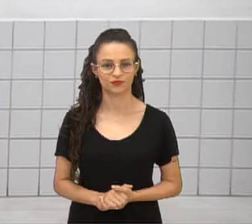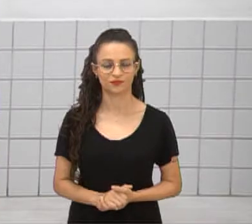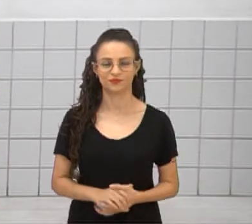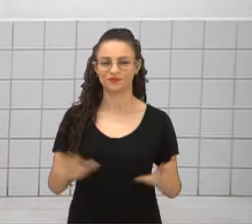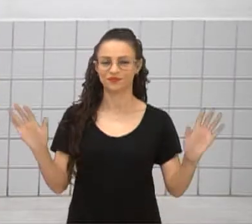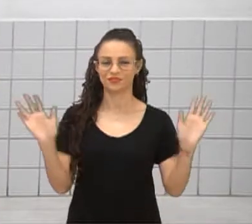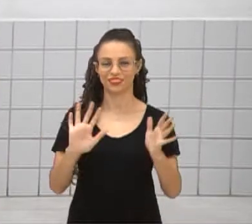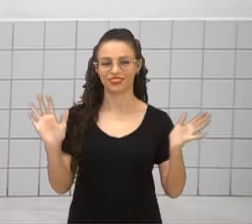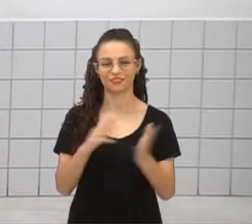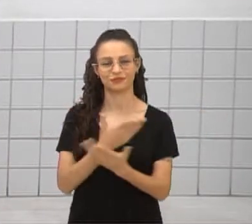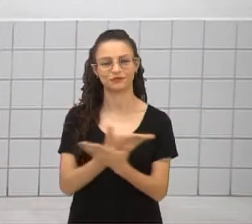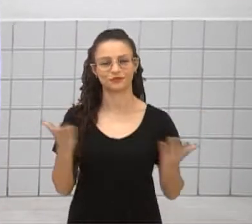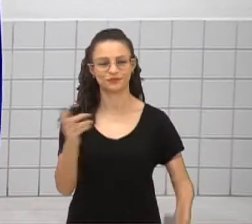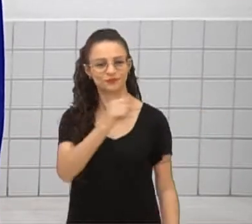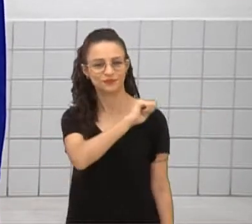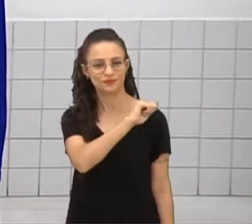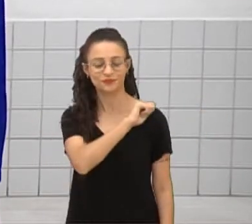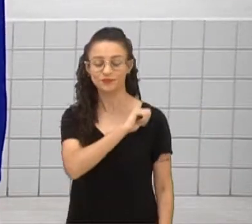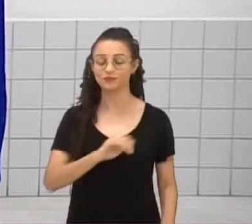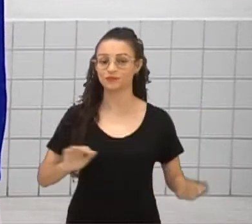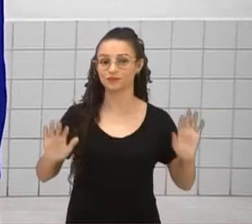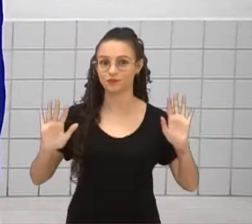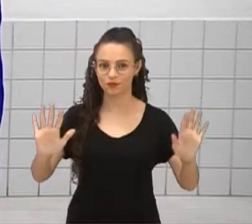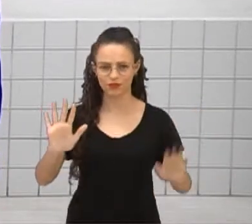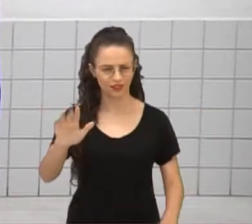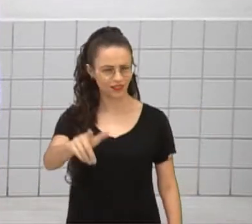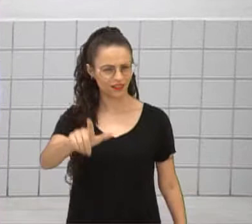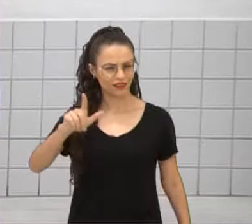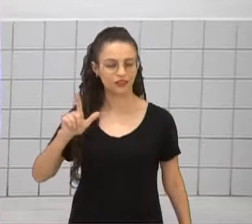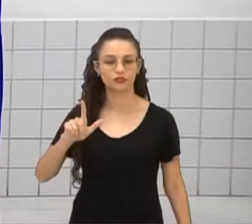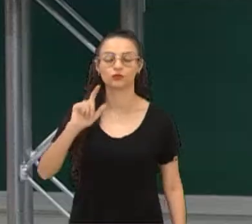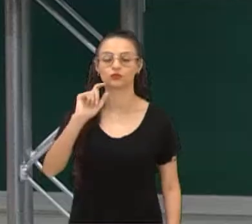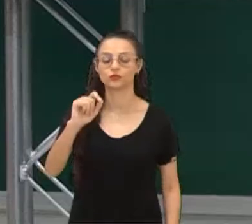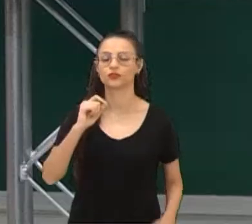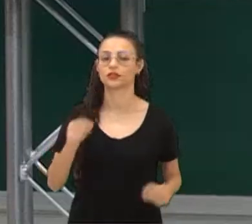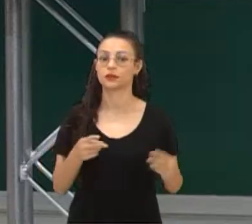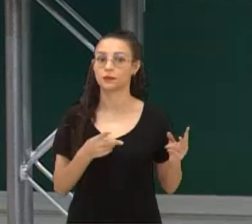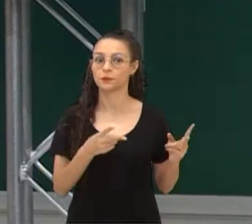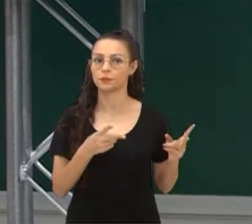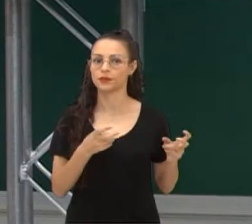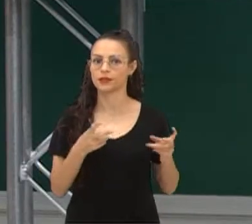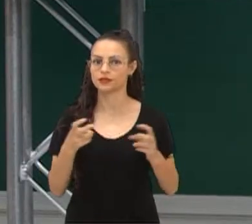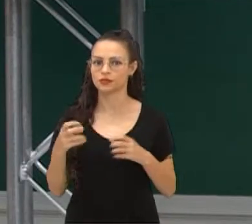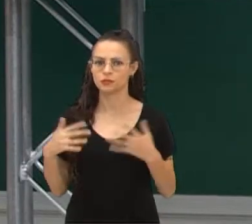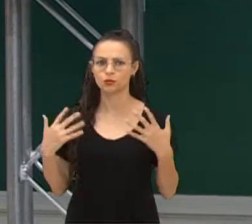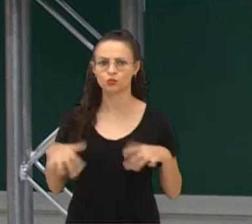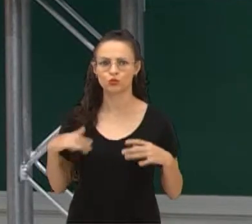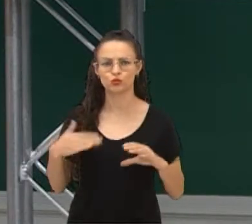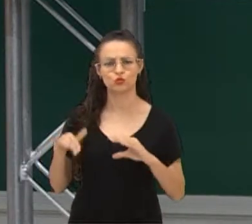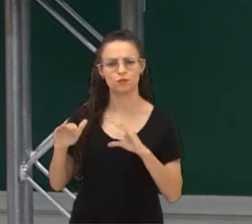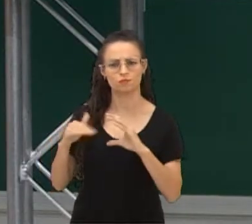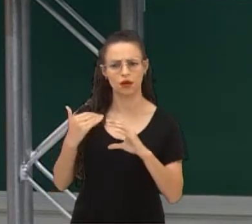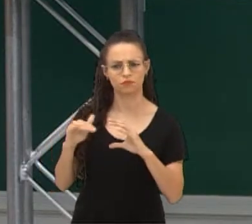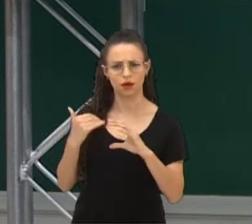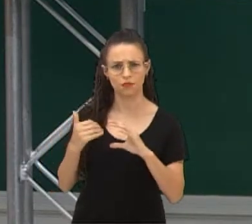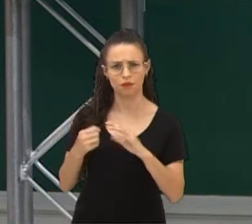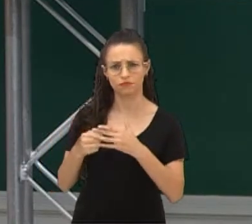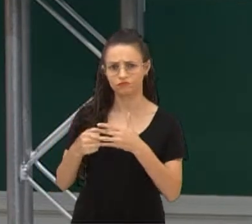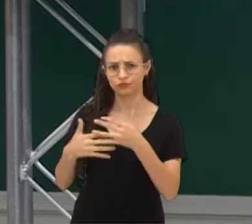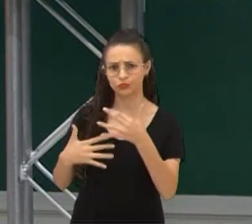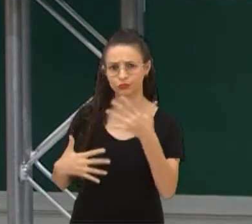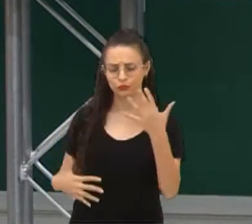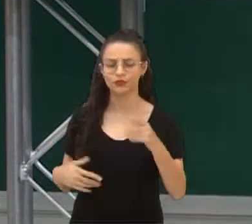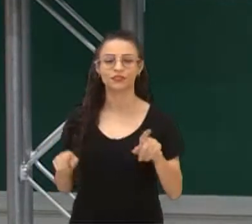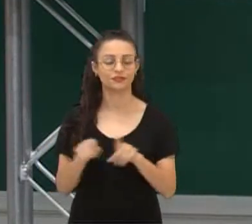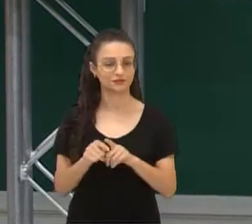Tu não estuda se galerinha antes de mais nada eu percebi que eu recebi vários recadinhos aqui né